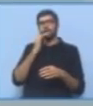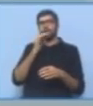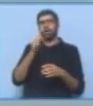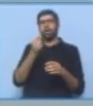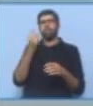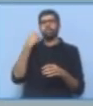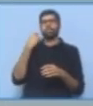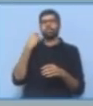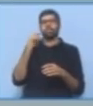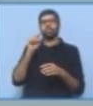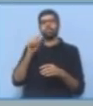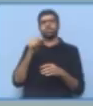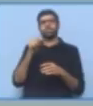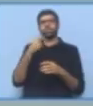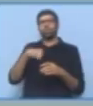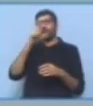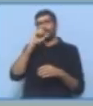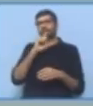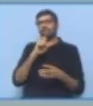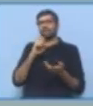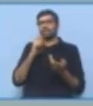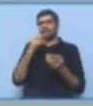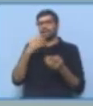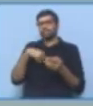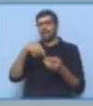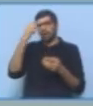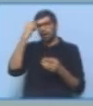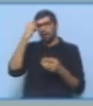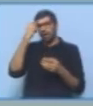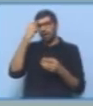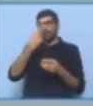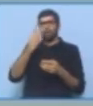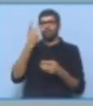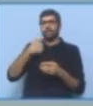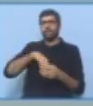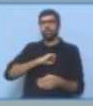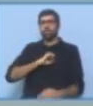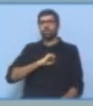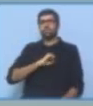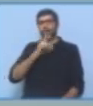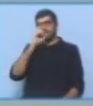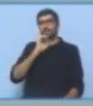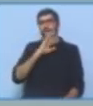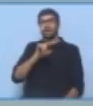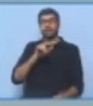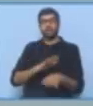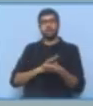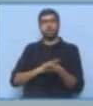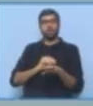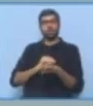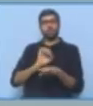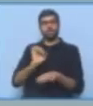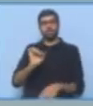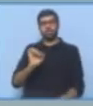Já não nos lembramos muito, ele não, parece que não há já grande ligação ao concreto da nossa vida. E se calhar este testemunho leva-nos